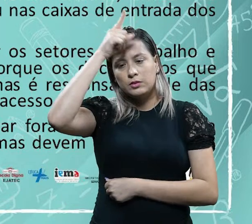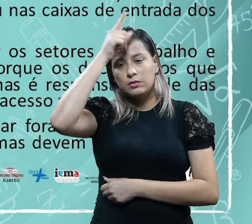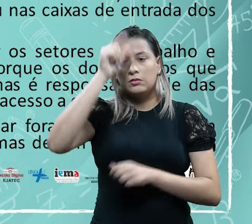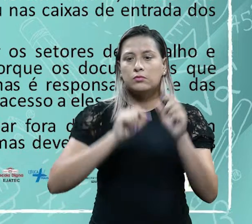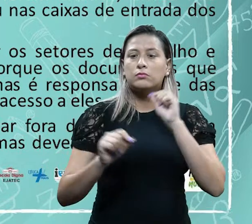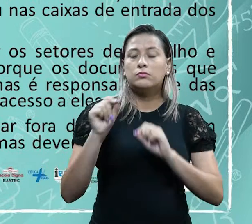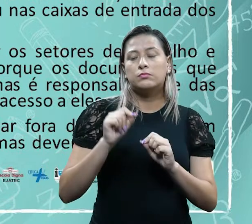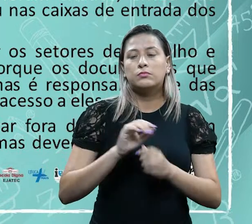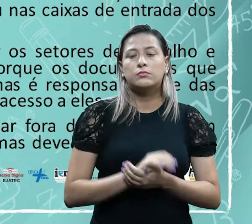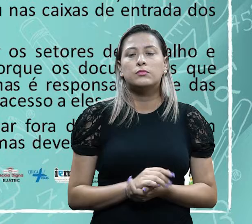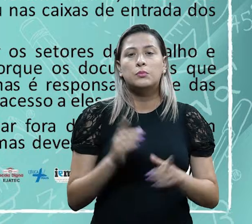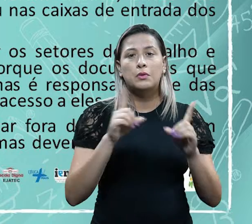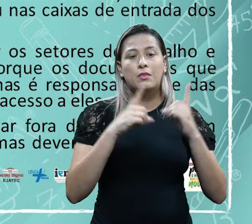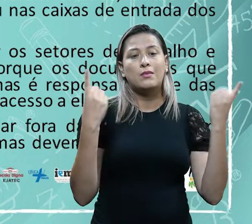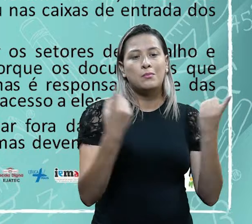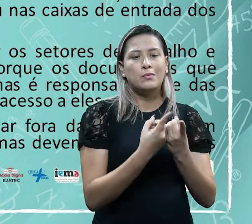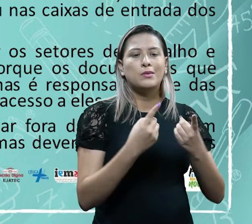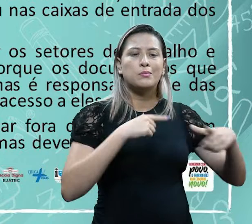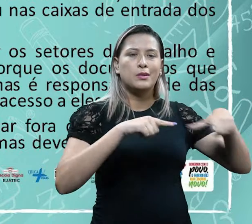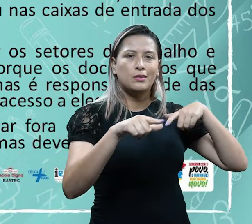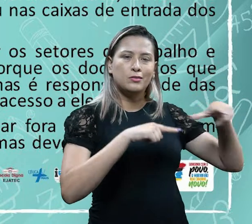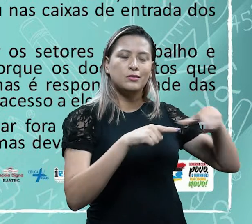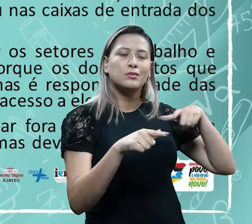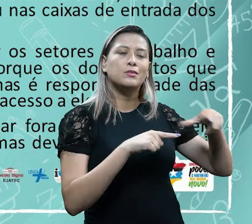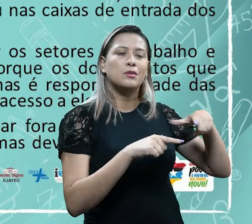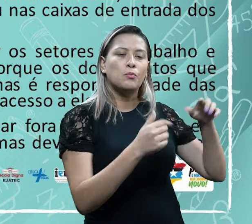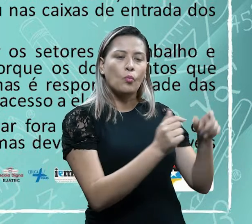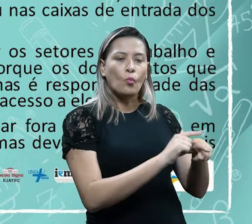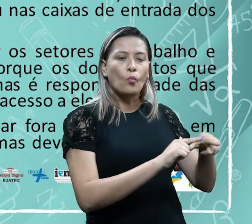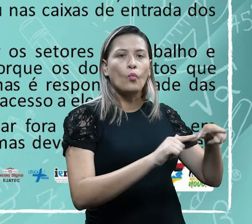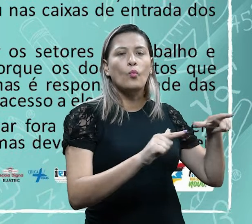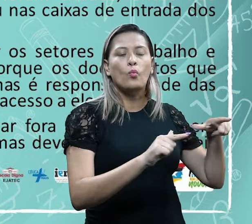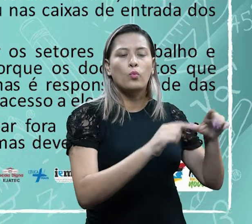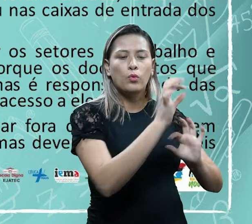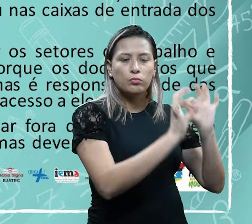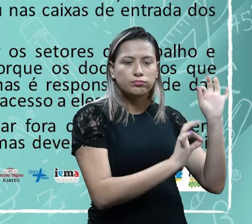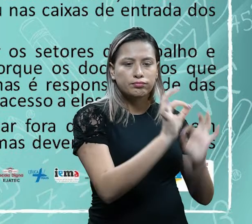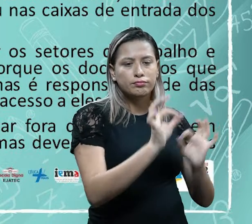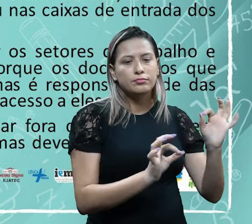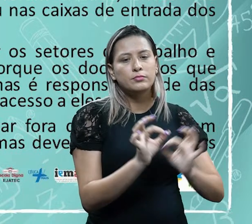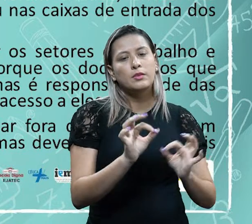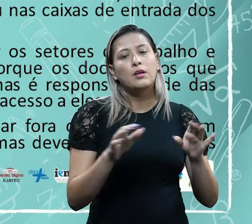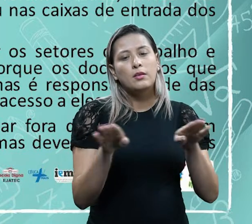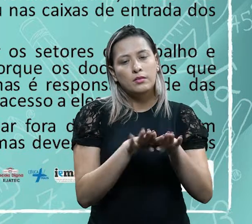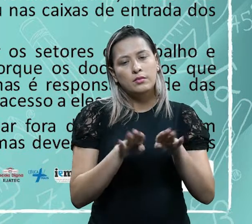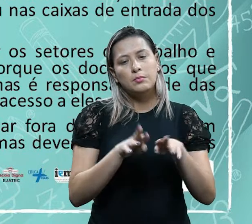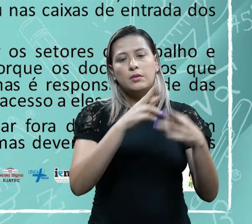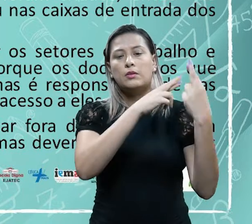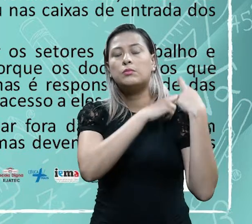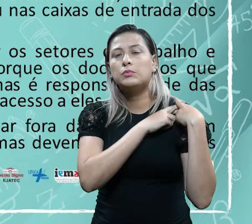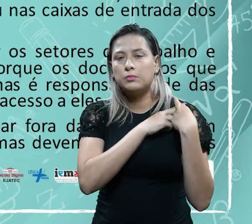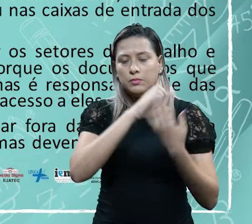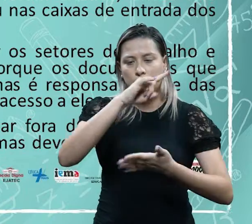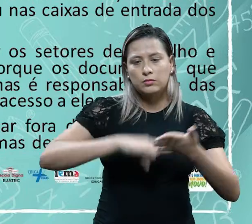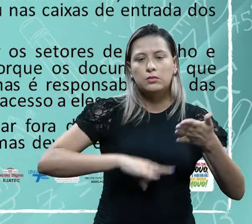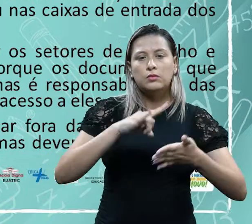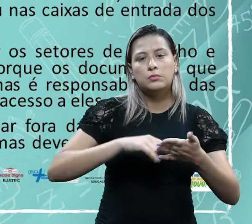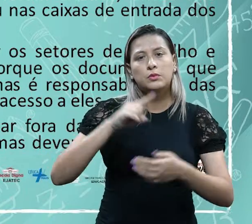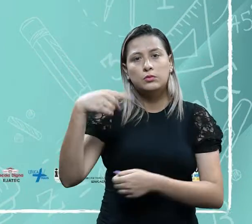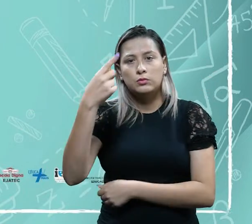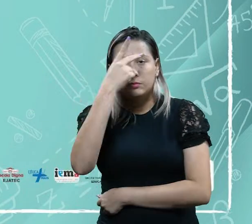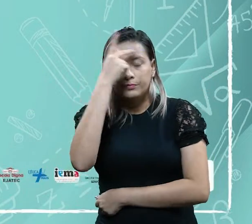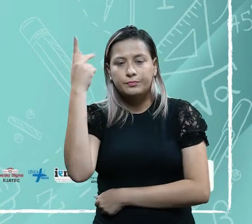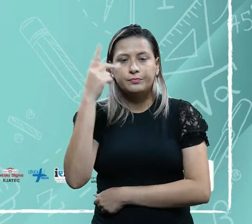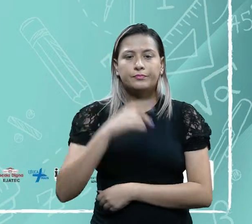para desafogar, né, esses setores de trabalho e dividir a responsabilidade a respeito da documentação, da guarda dessa